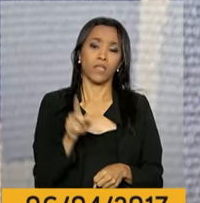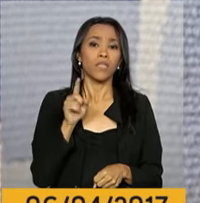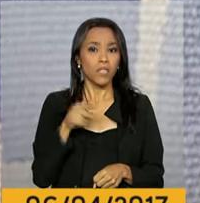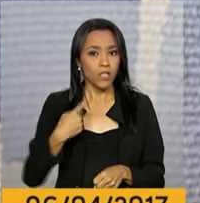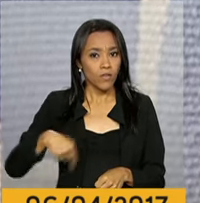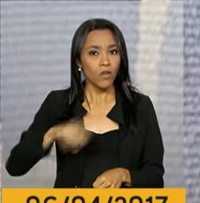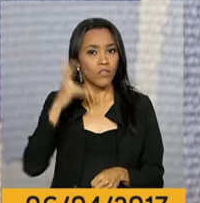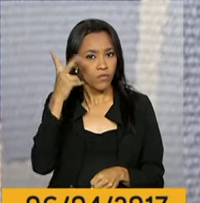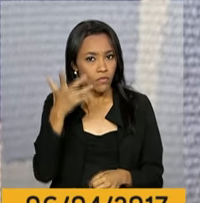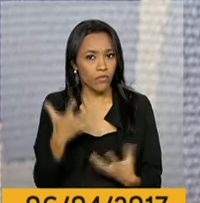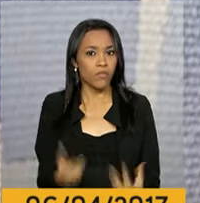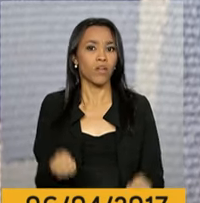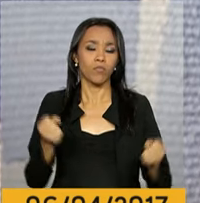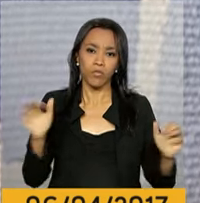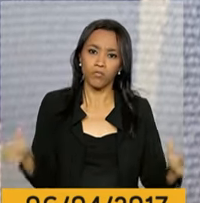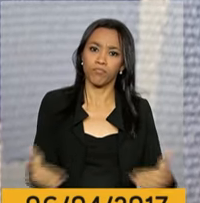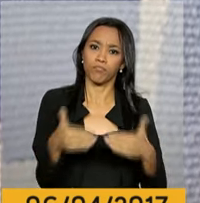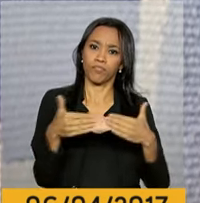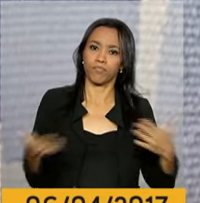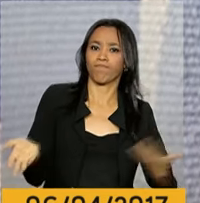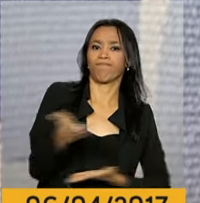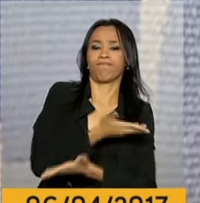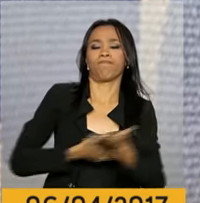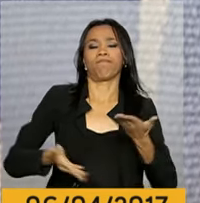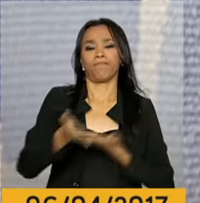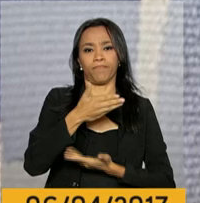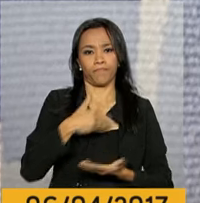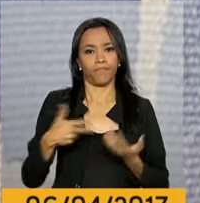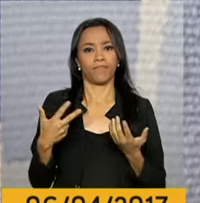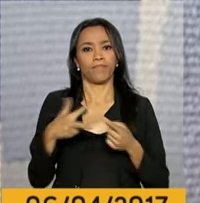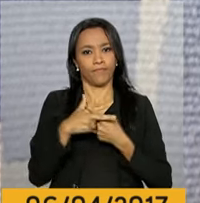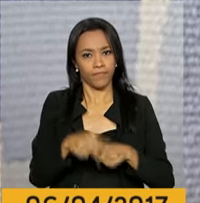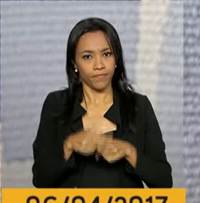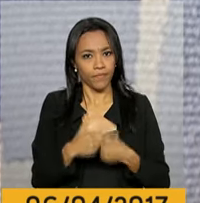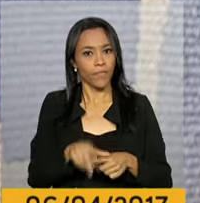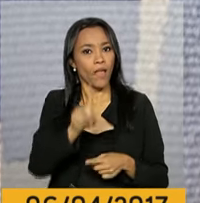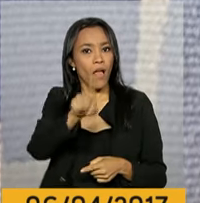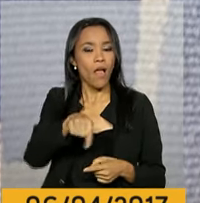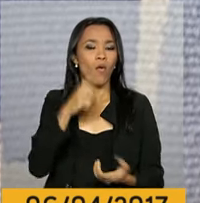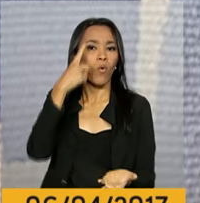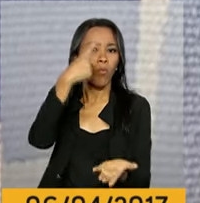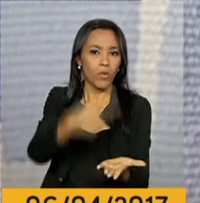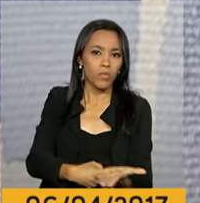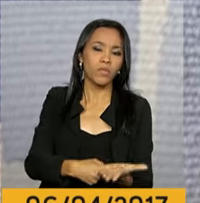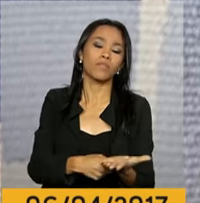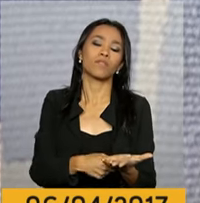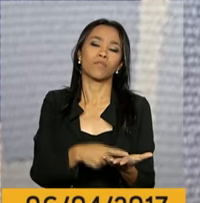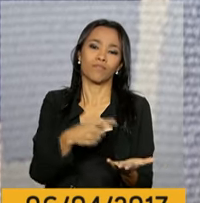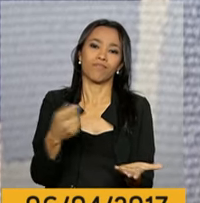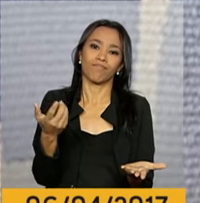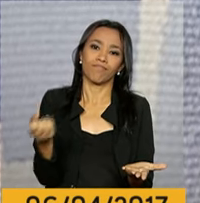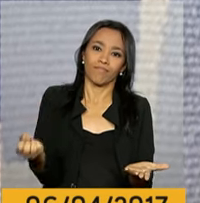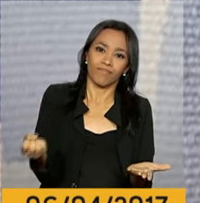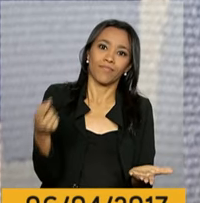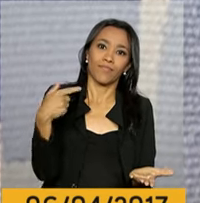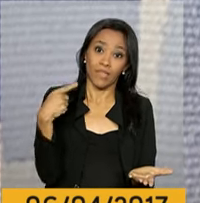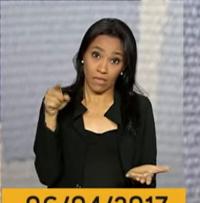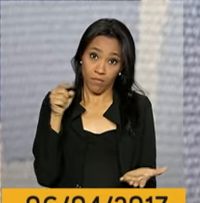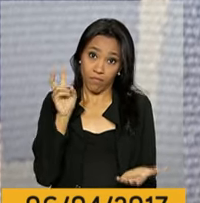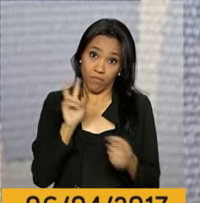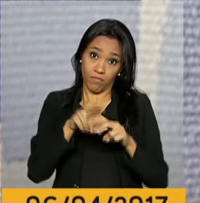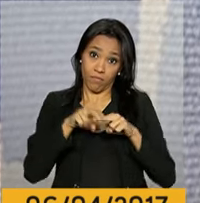seguiremos ampliando e aprimorando. Esse é o compromisso que renovamos nesta